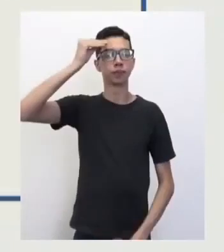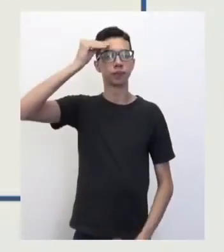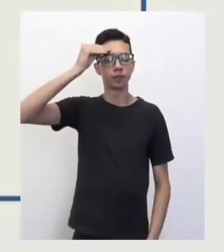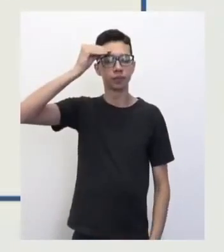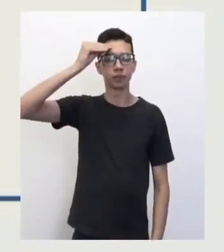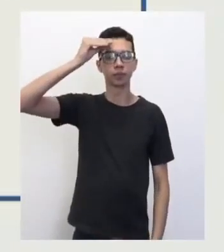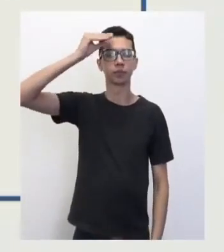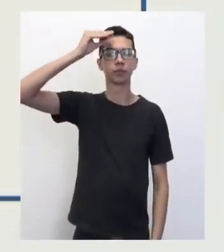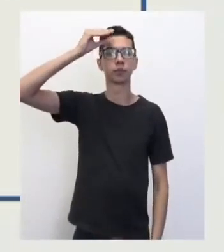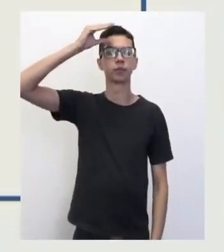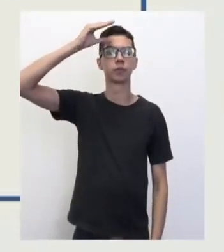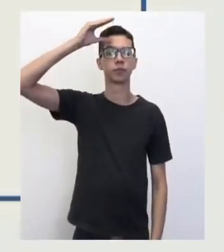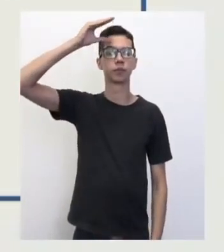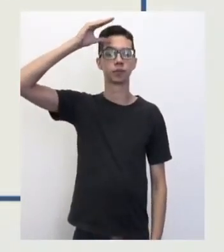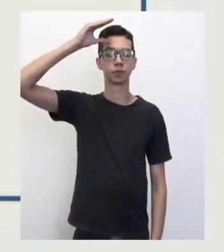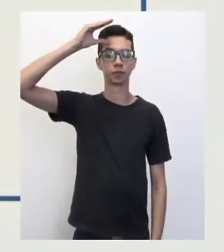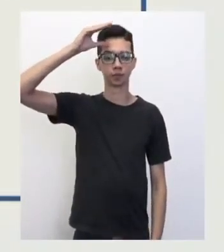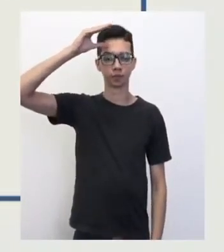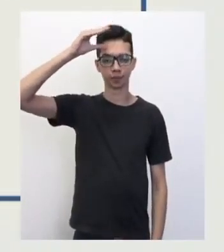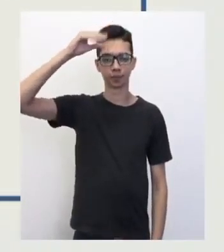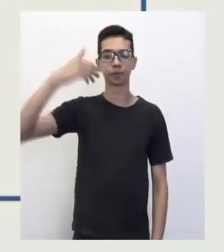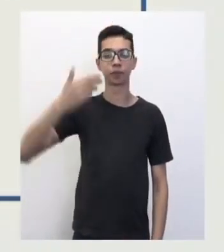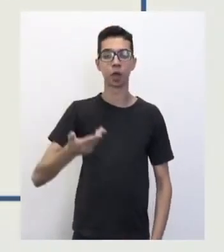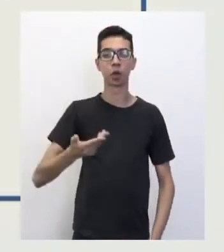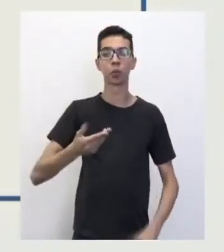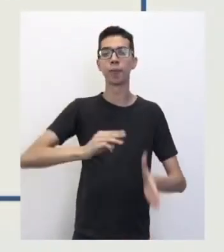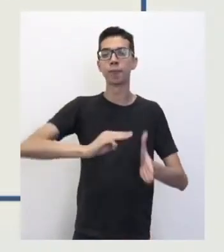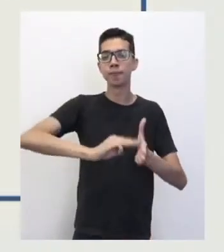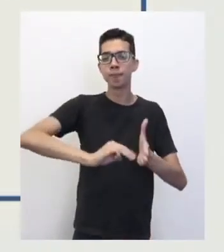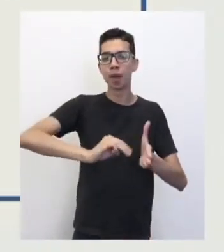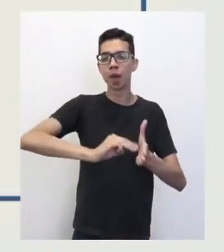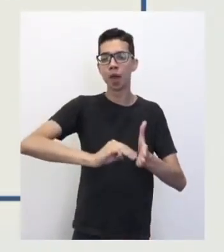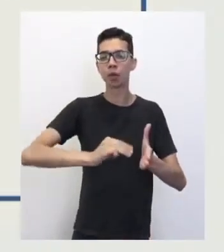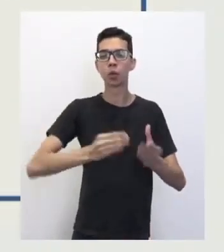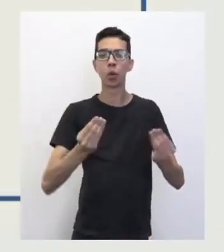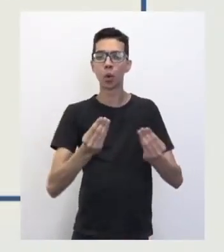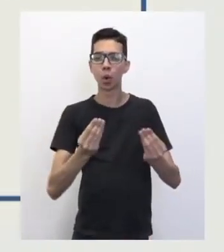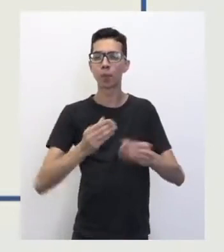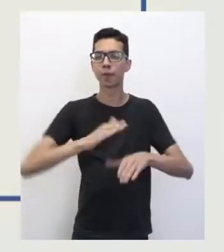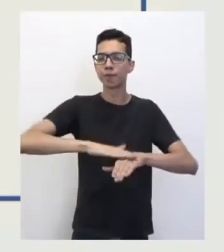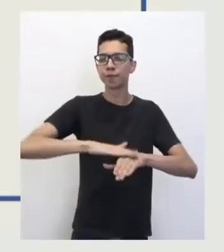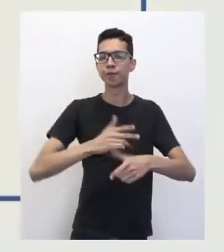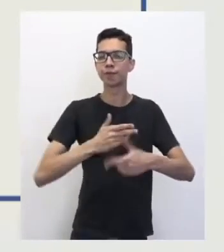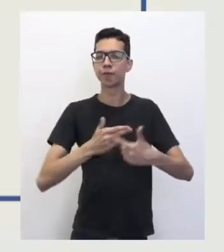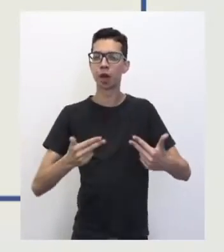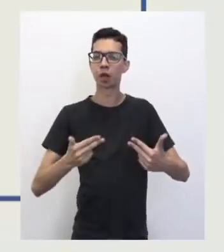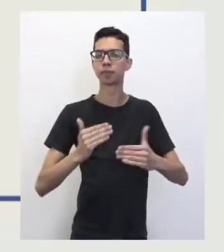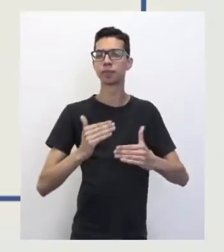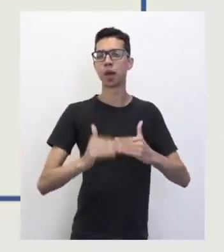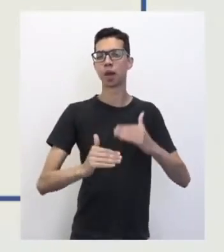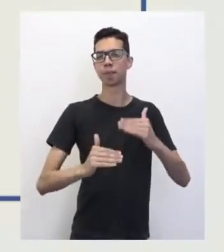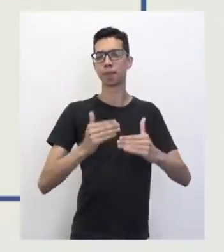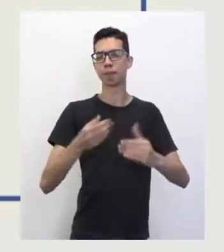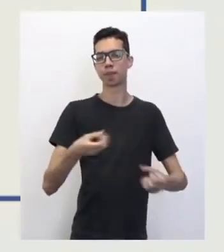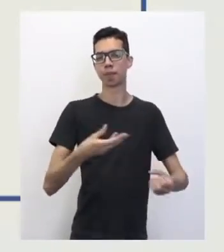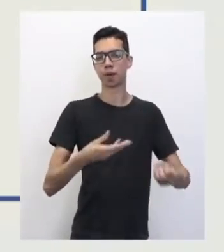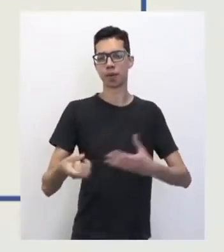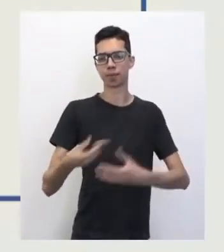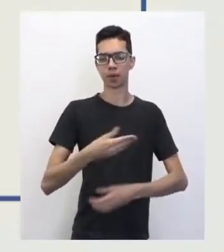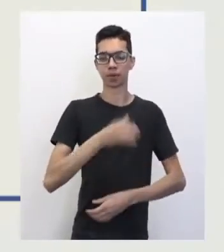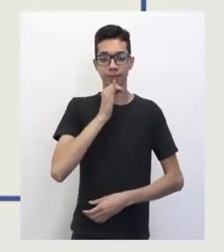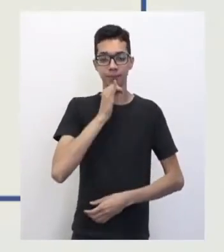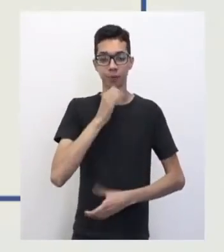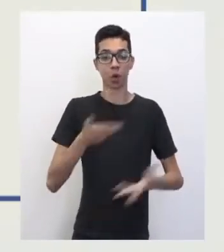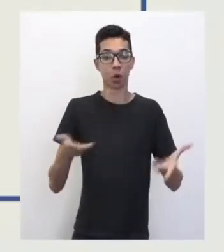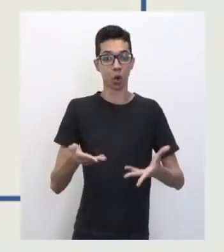dessa progressão, mais uma marca do tempo avançando, né? Ó, hoje, podemos acessar e-books